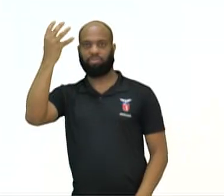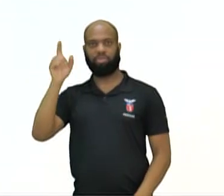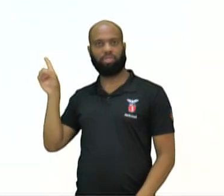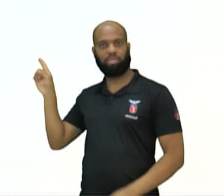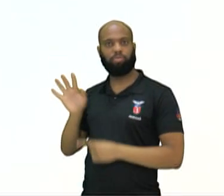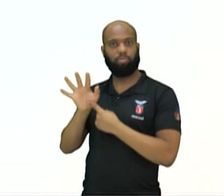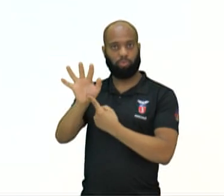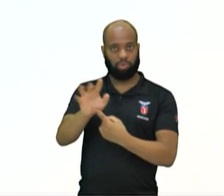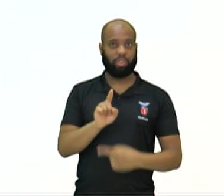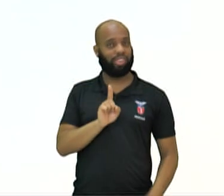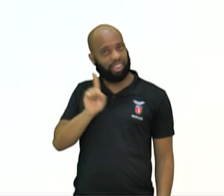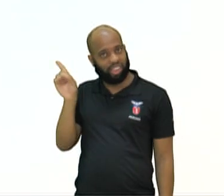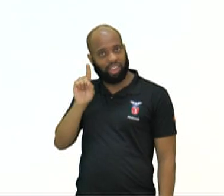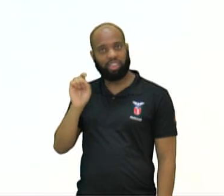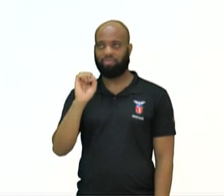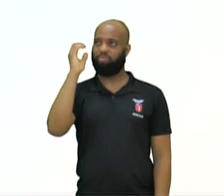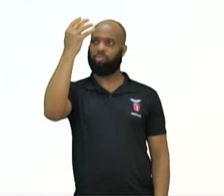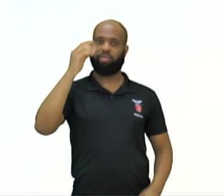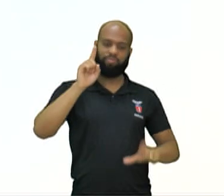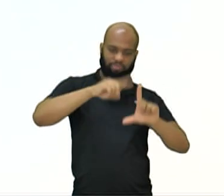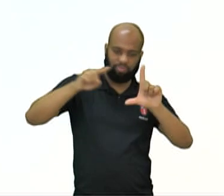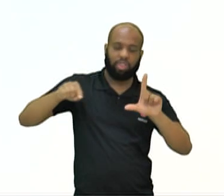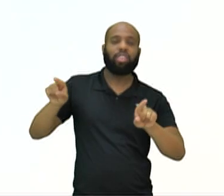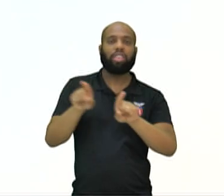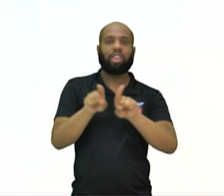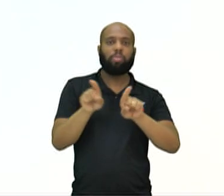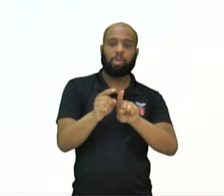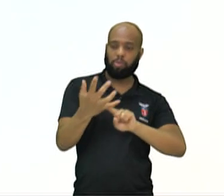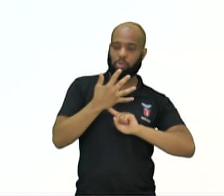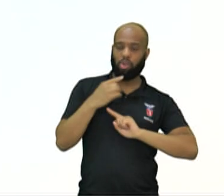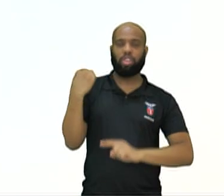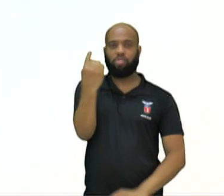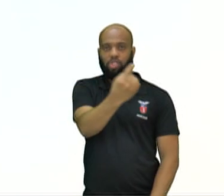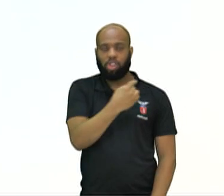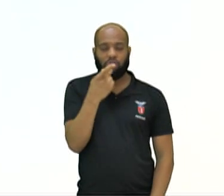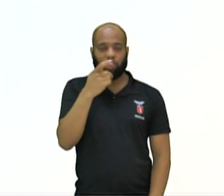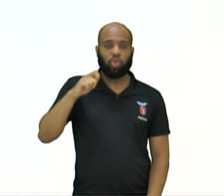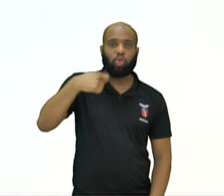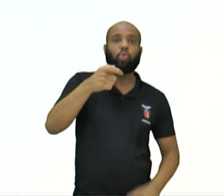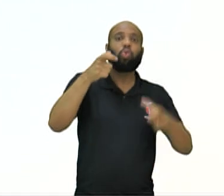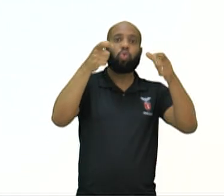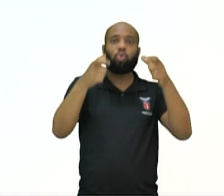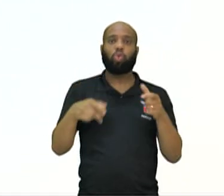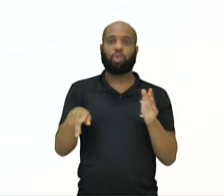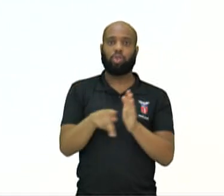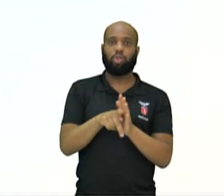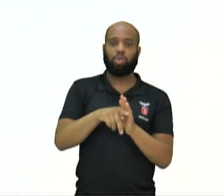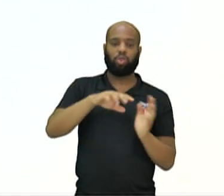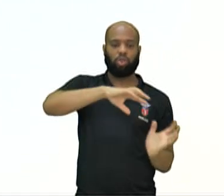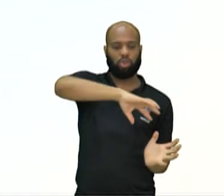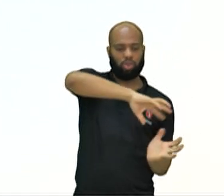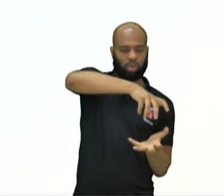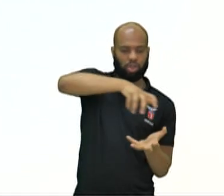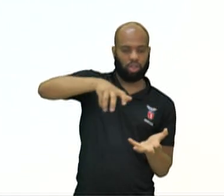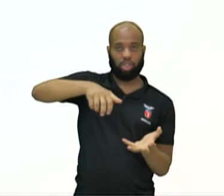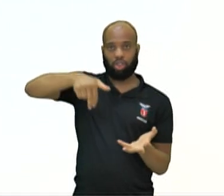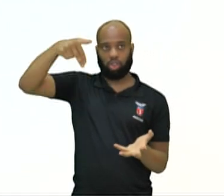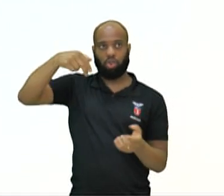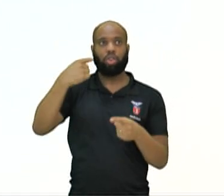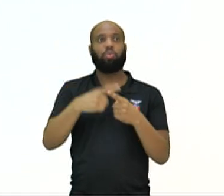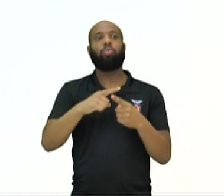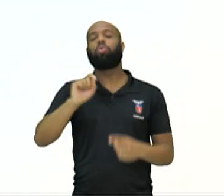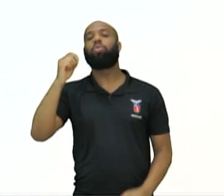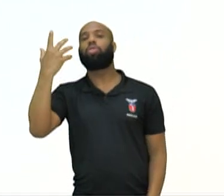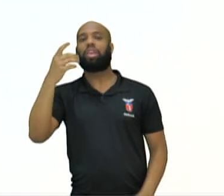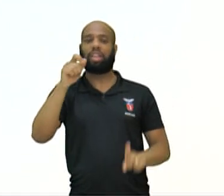tela. Esse climograma também nos mostra que estamos falando de uma localidade no hemisfério norte, haja vista que